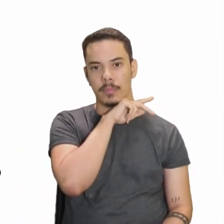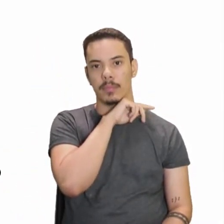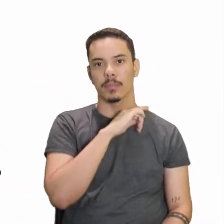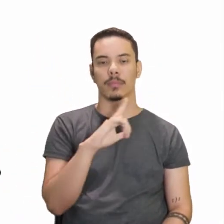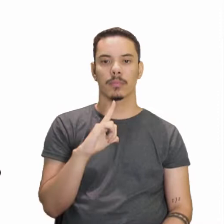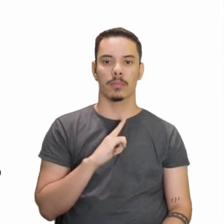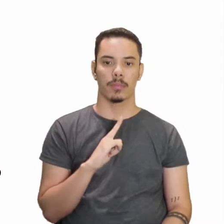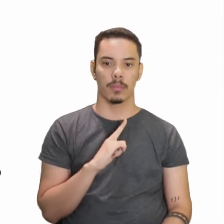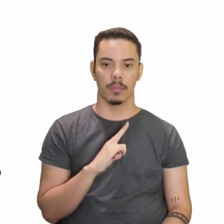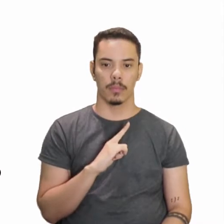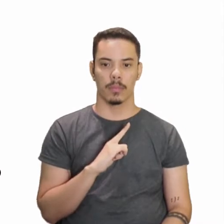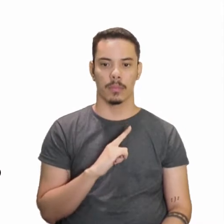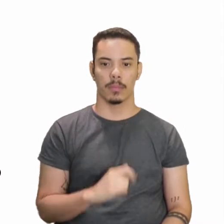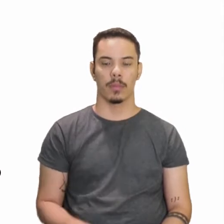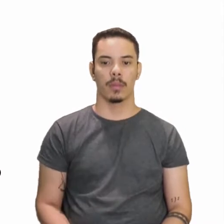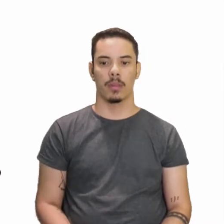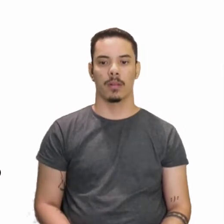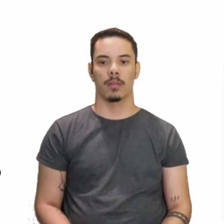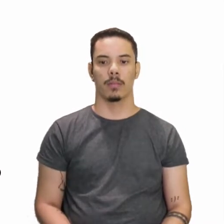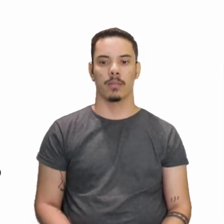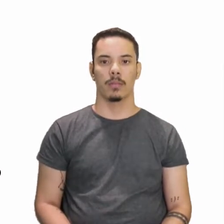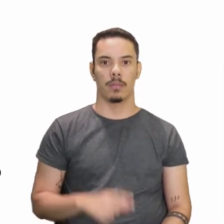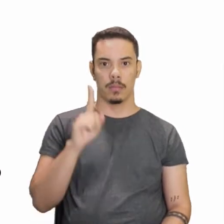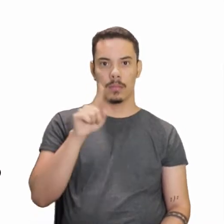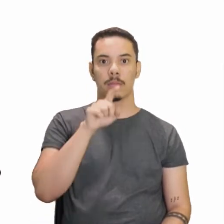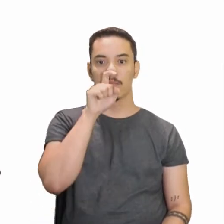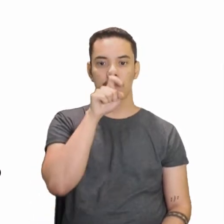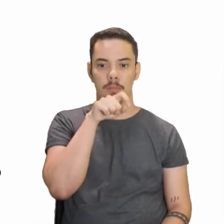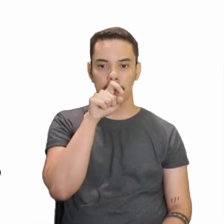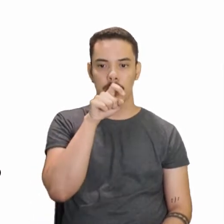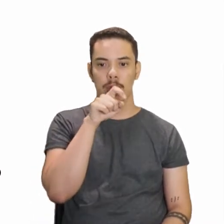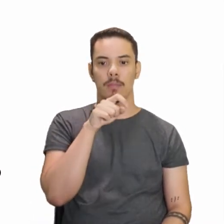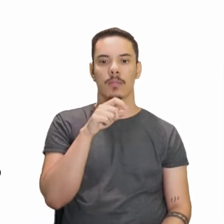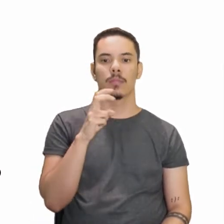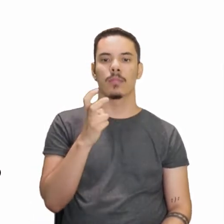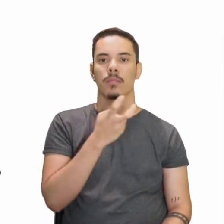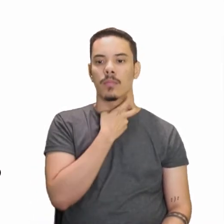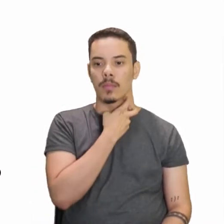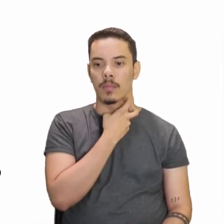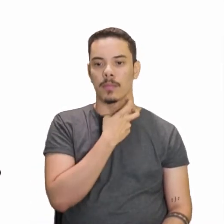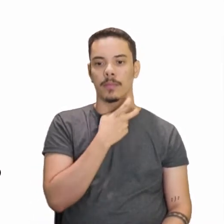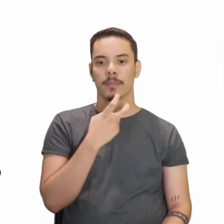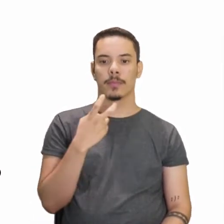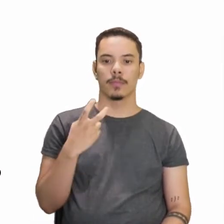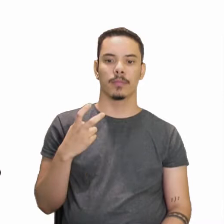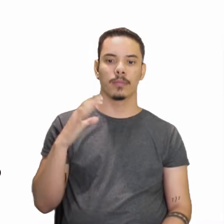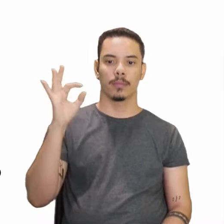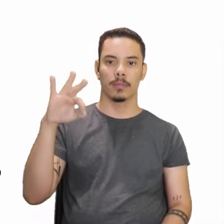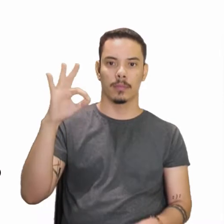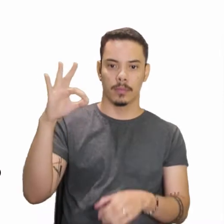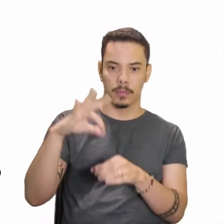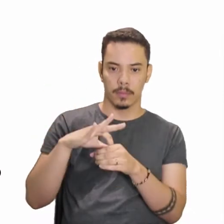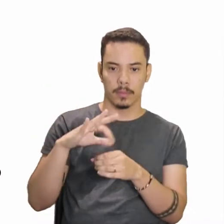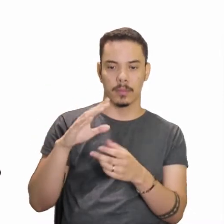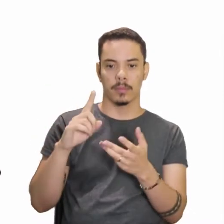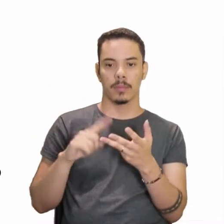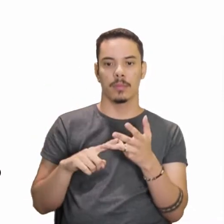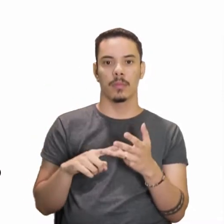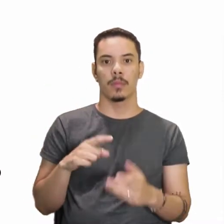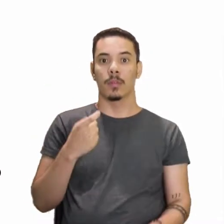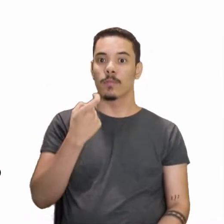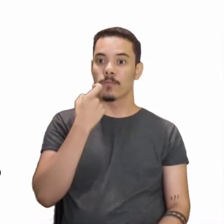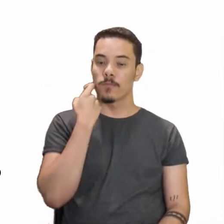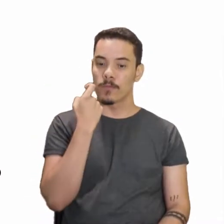aí acará, que é a garça, andirá, que é o morcego, arapuã, abelha, pirá,